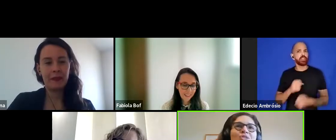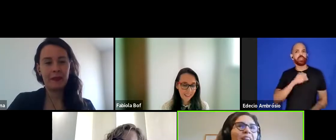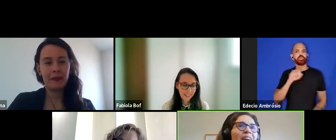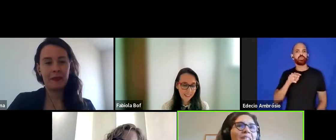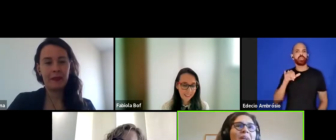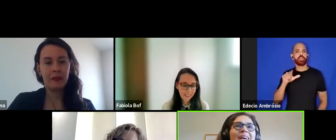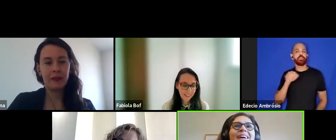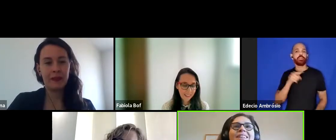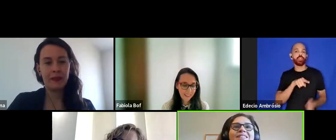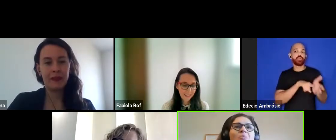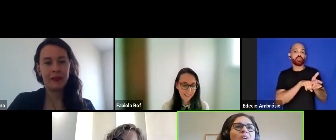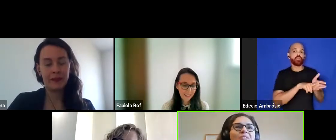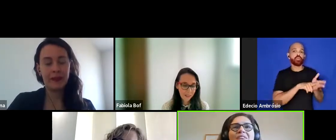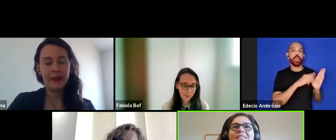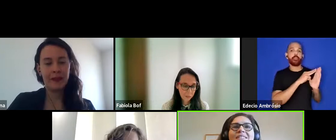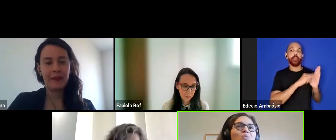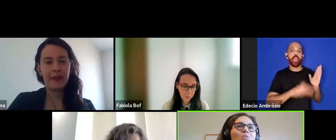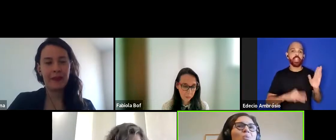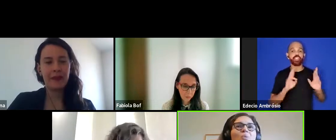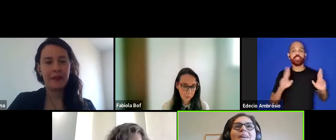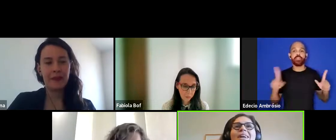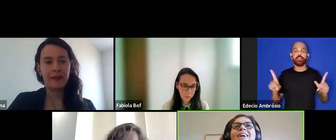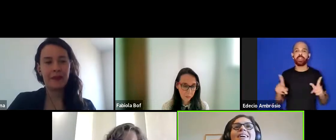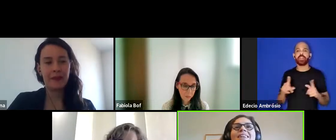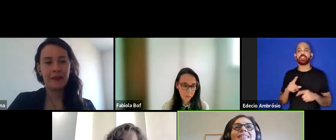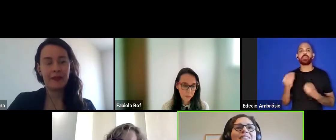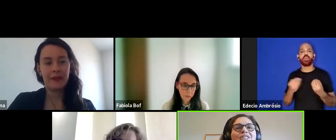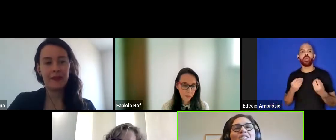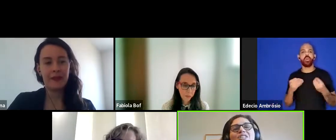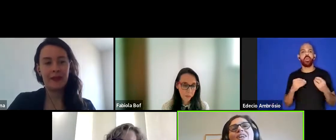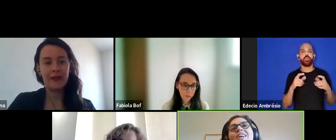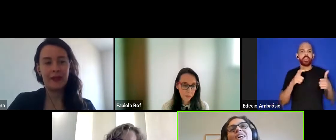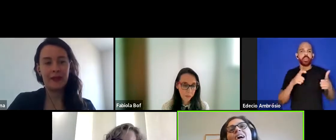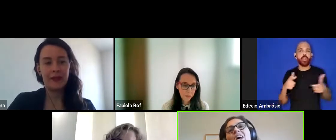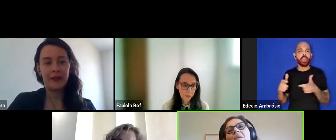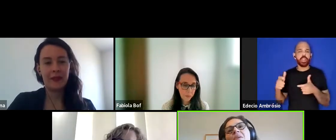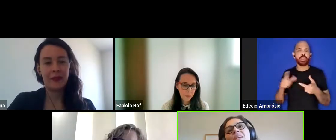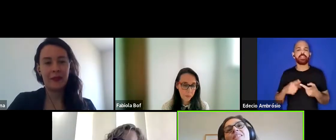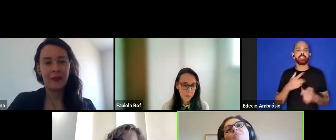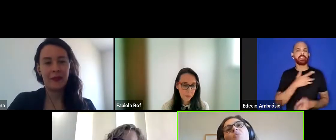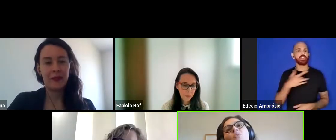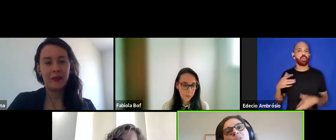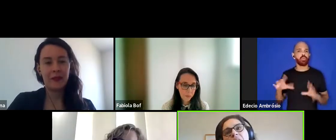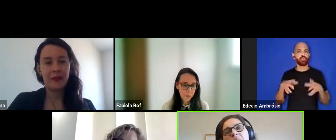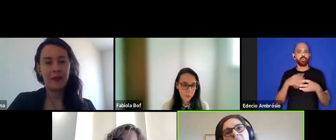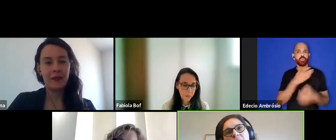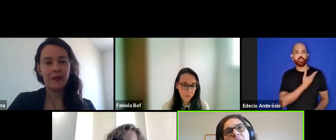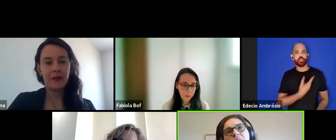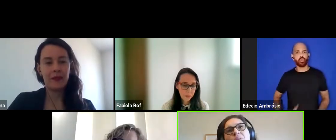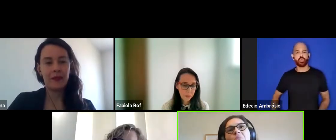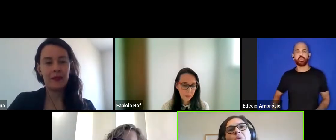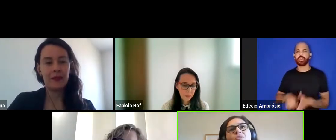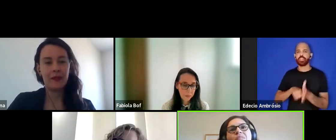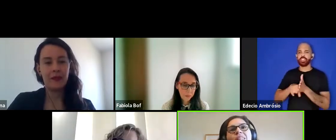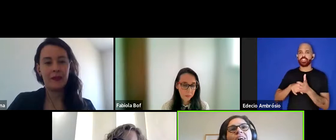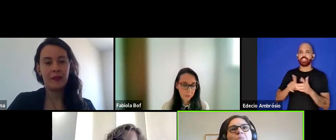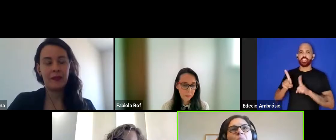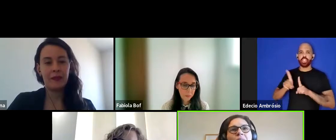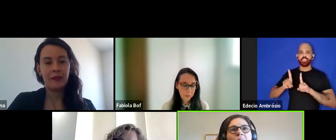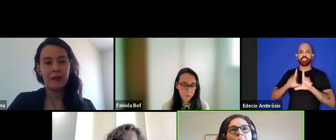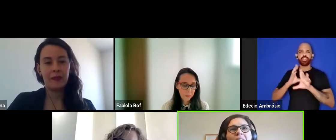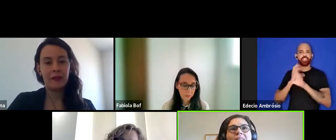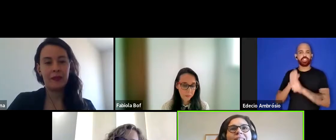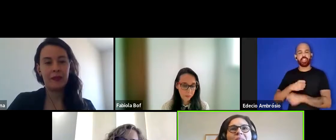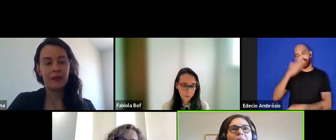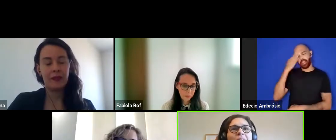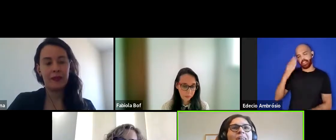que eram muito diferentes para ela, de demografia, saúde pública, estatística. Agradecer muito a Fabíola por ter me convidado